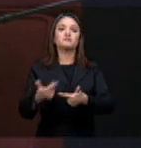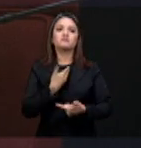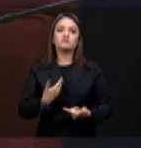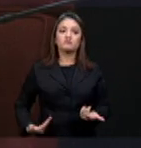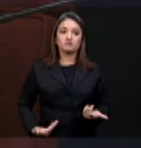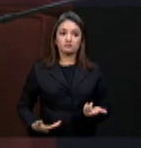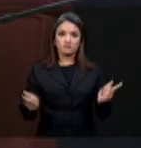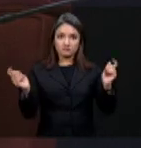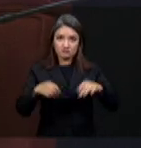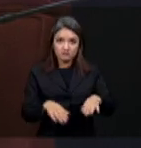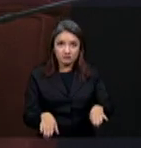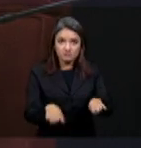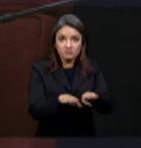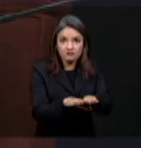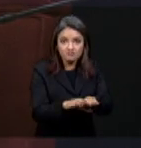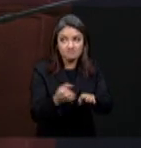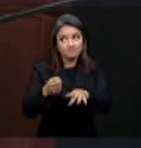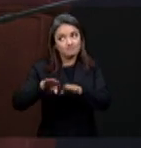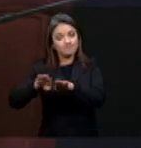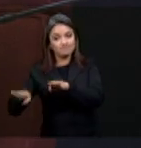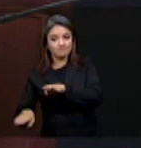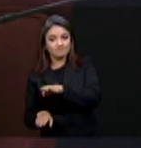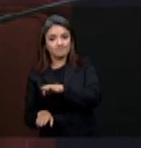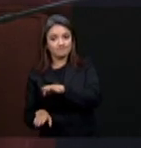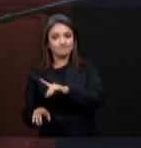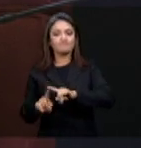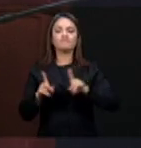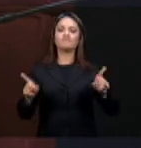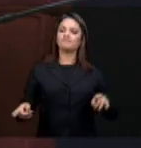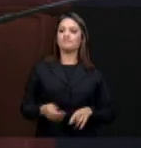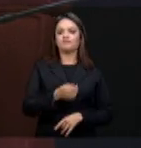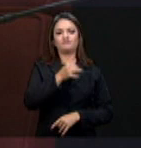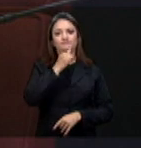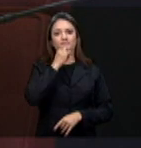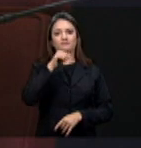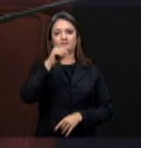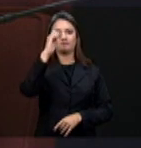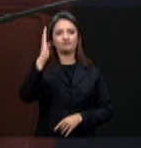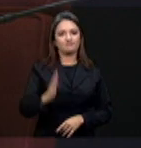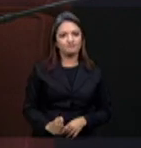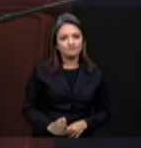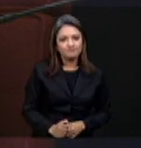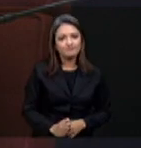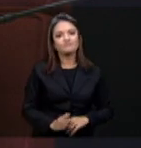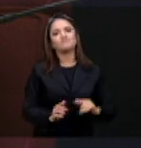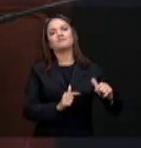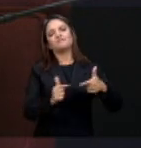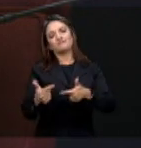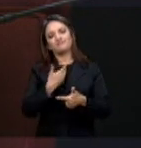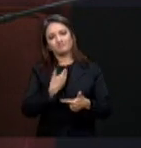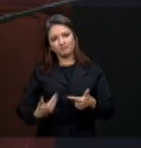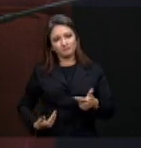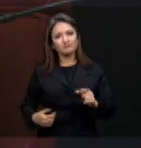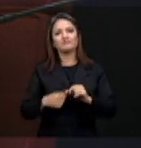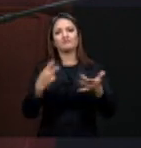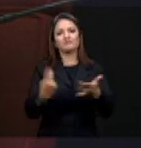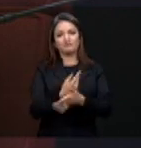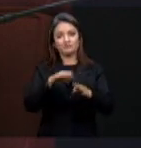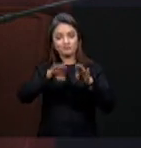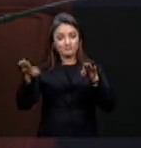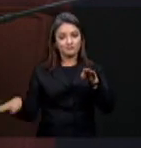acho que infelizmente no nosso país é muito frequentemente as políticas públicas tem desigual lado mais do que é igualado